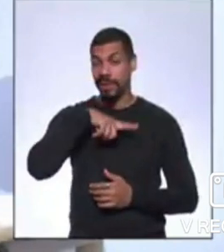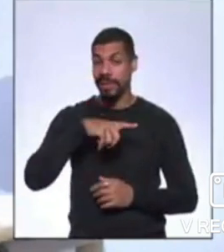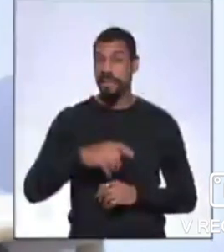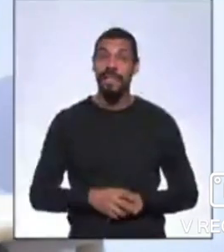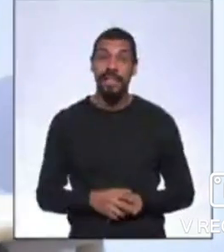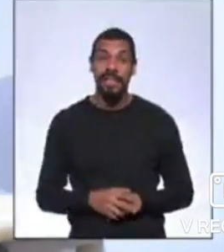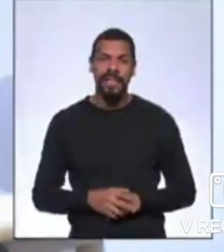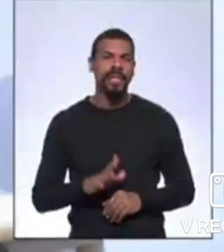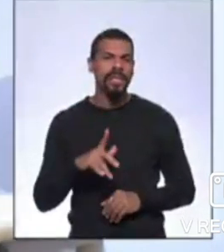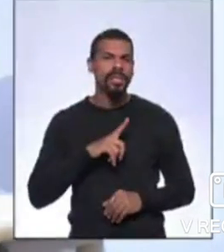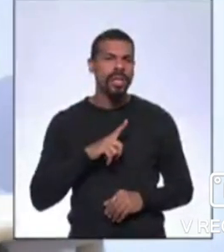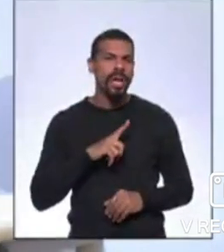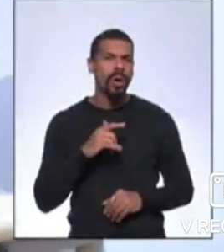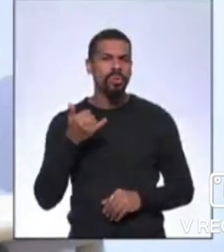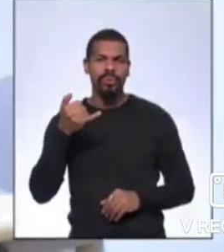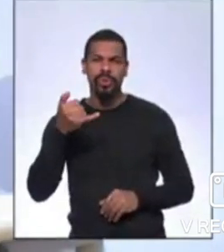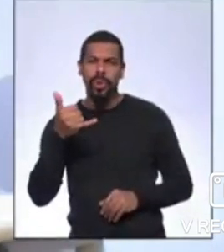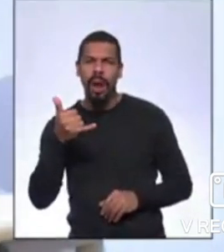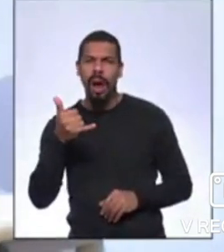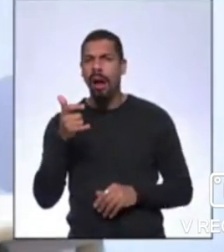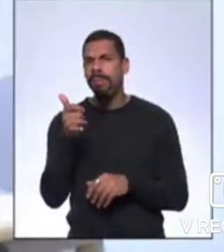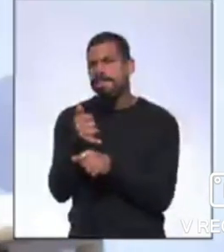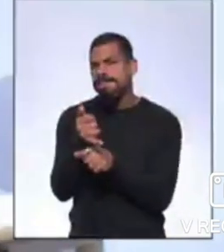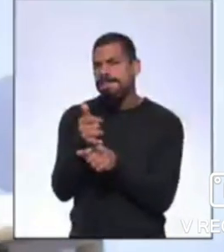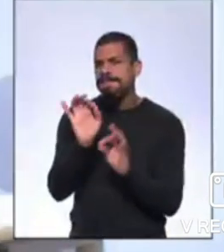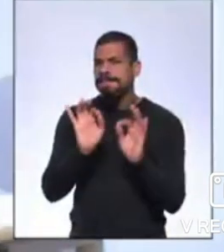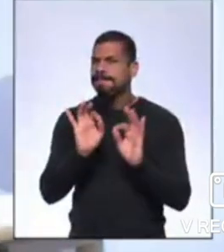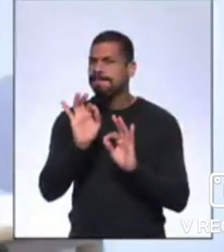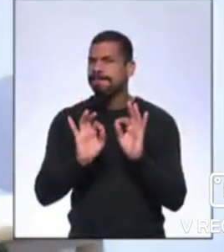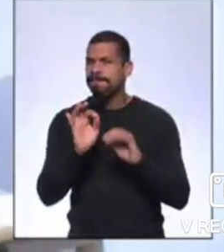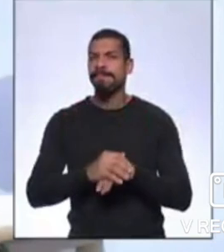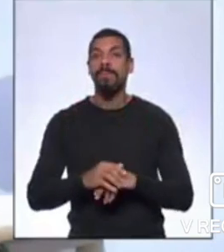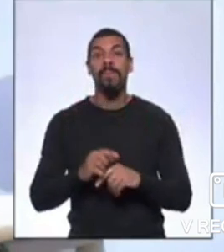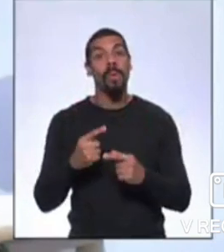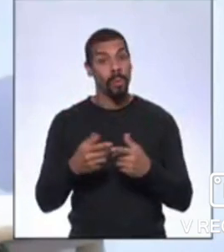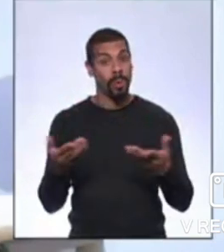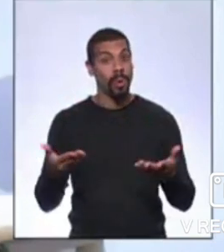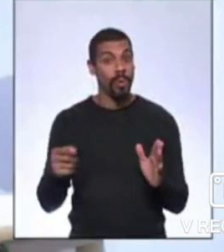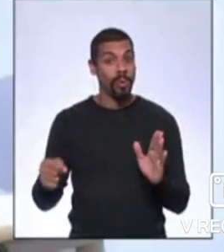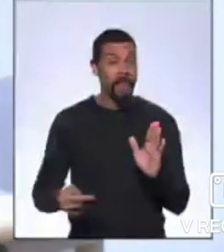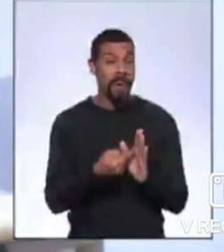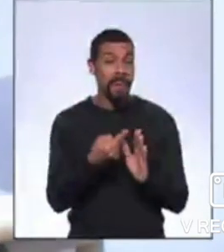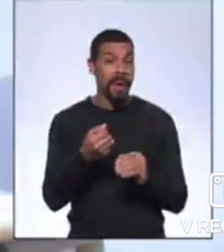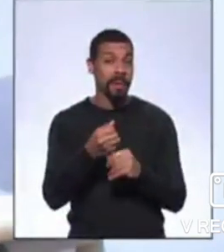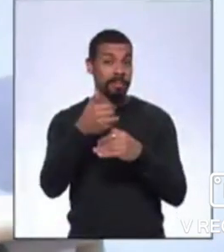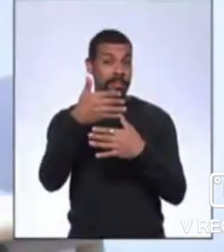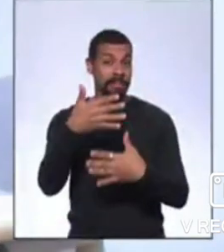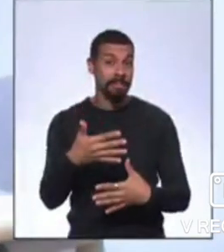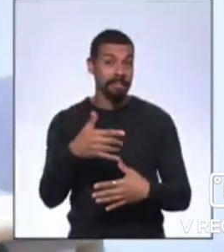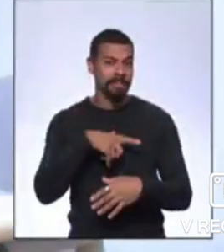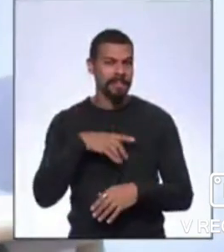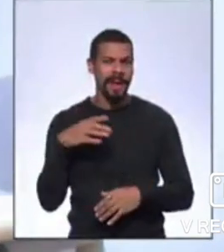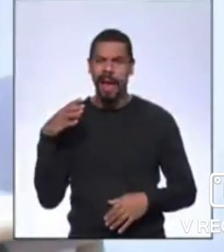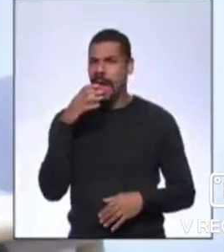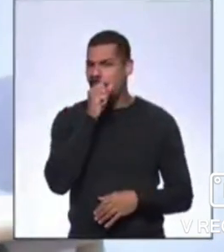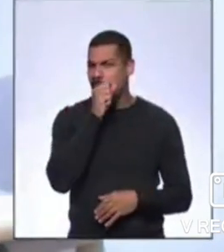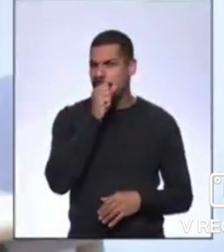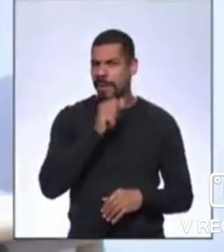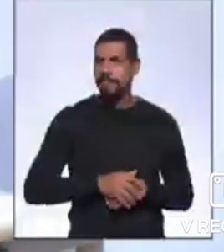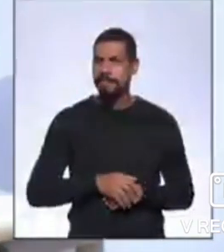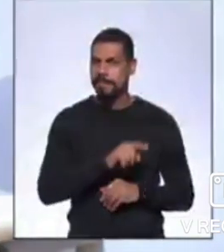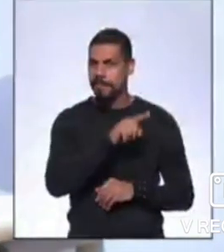estiver com o um celular na mão, já prepara aí, porque a nossa primeira interação vai ser muito rapidinha.